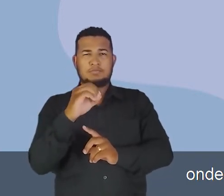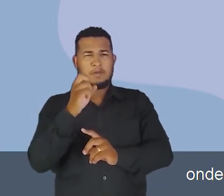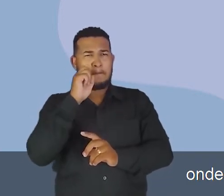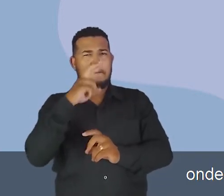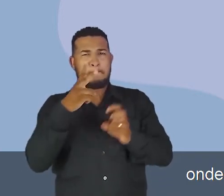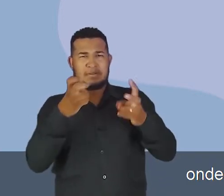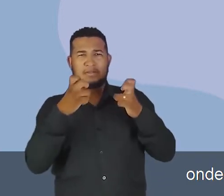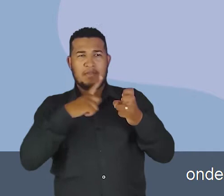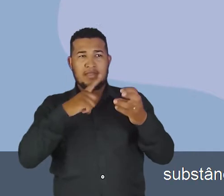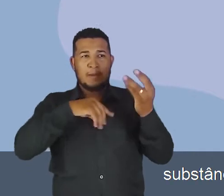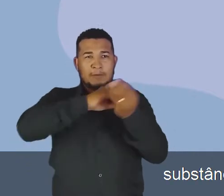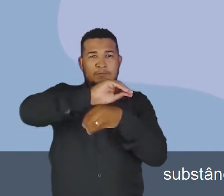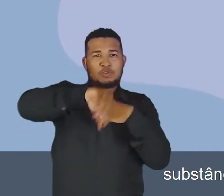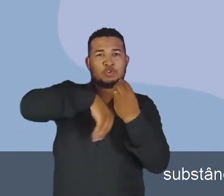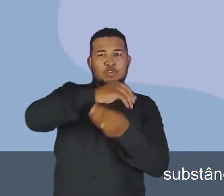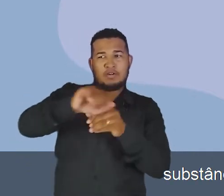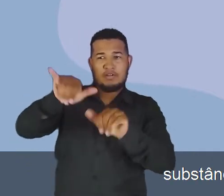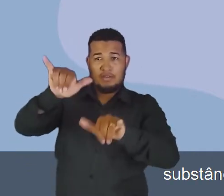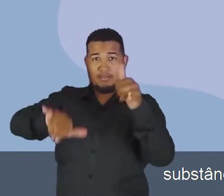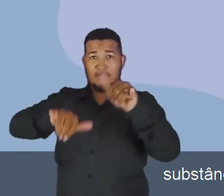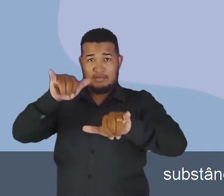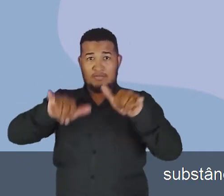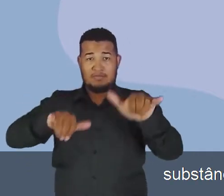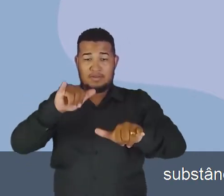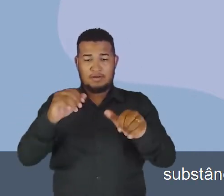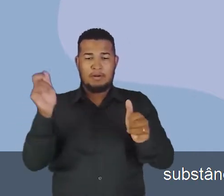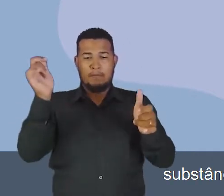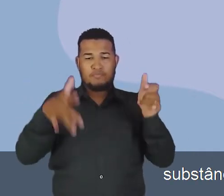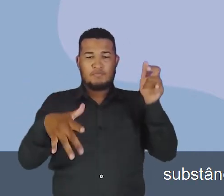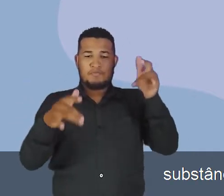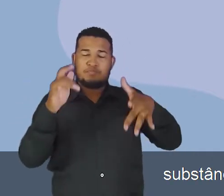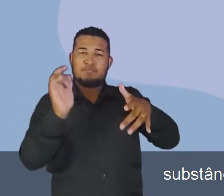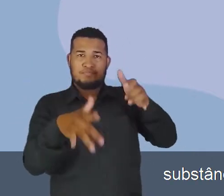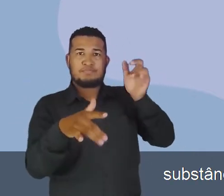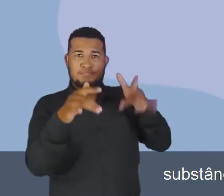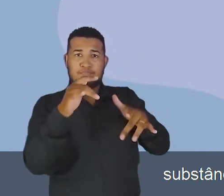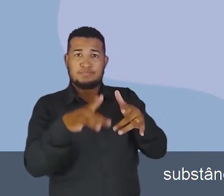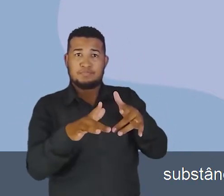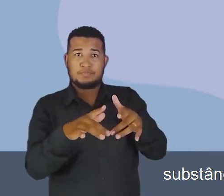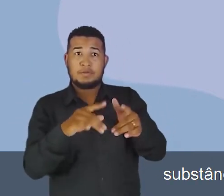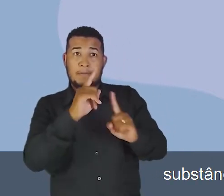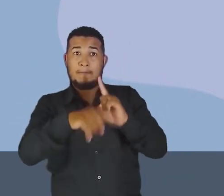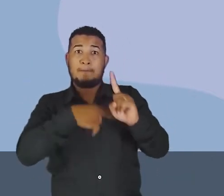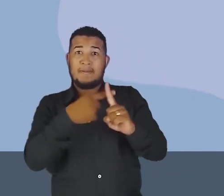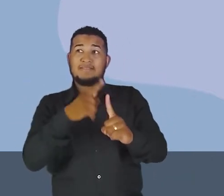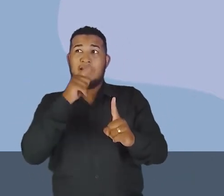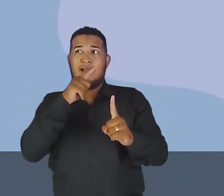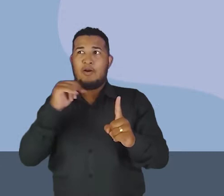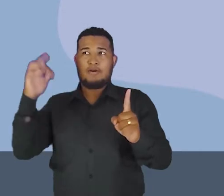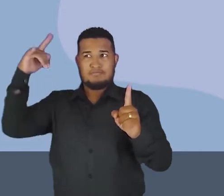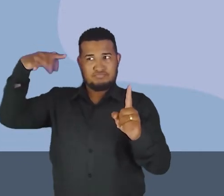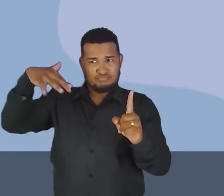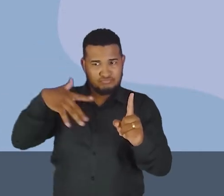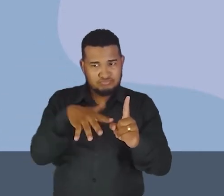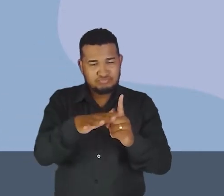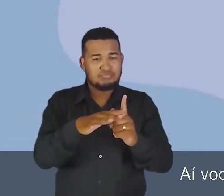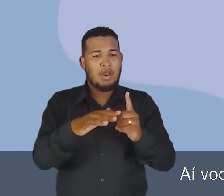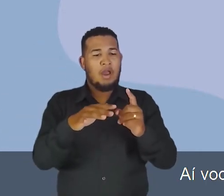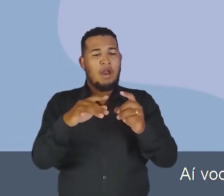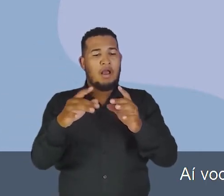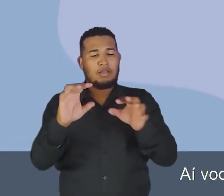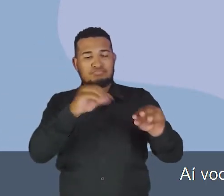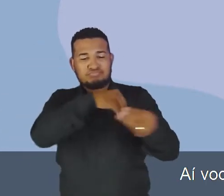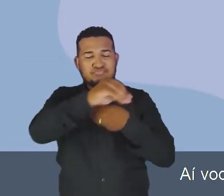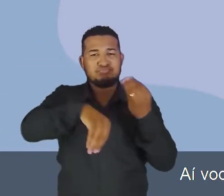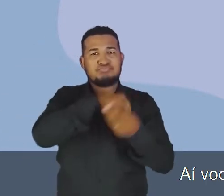uma mistura aí dessas substâncias químicas que foram jogadas, né, na água, juntamente com a água cheia de partículas.